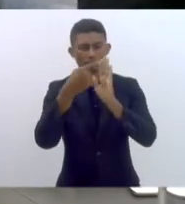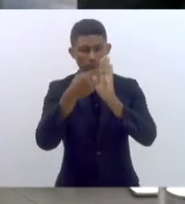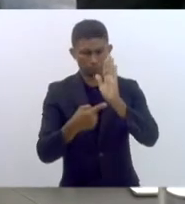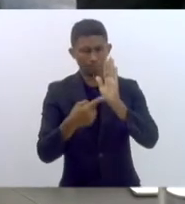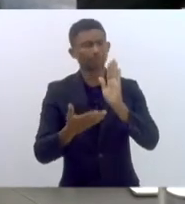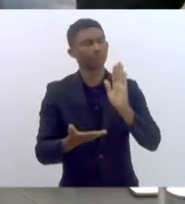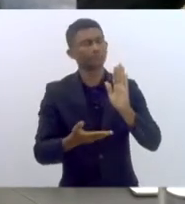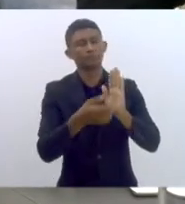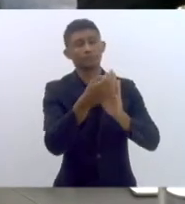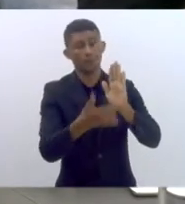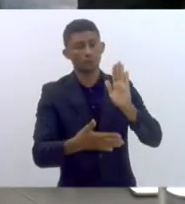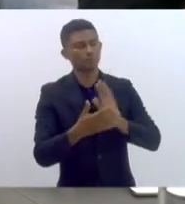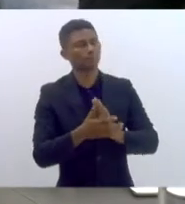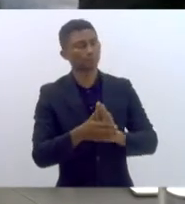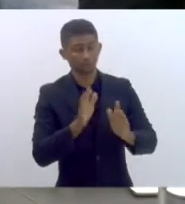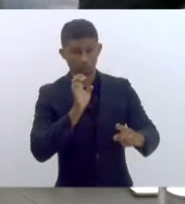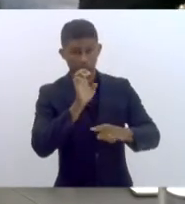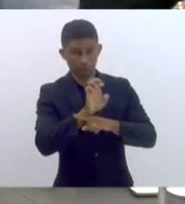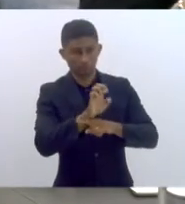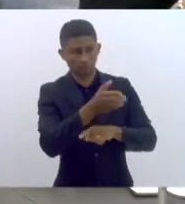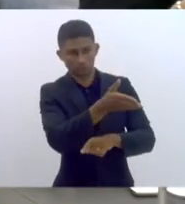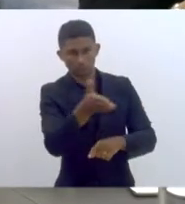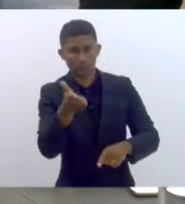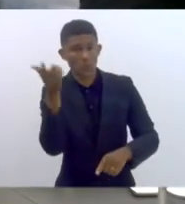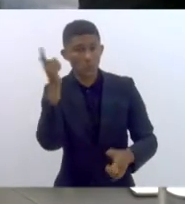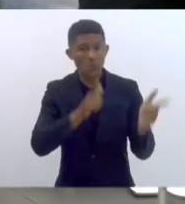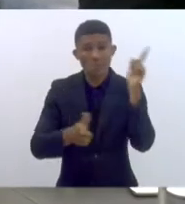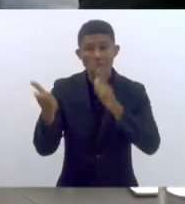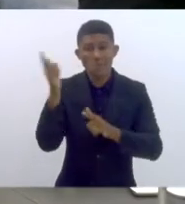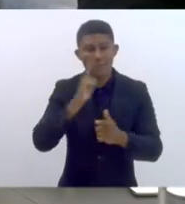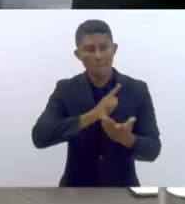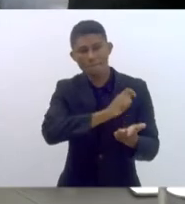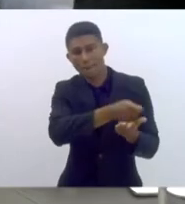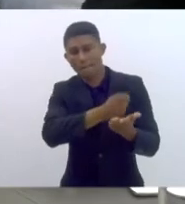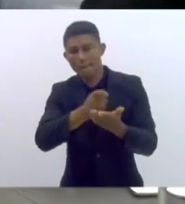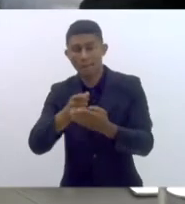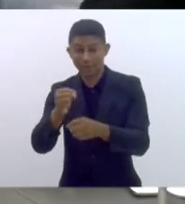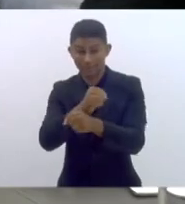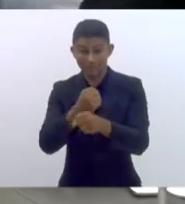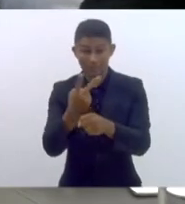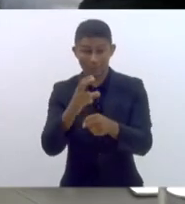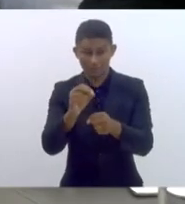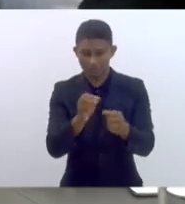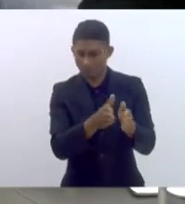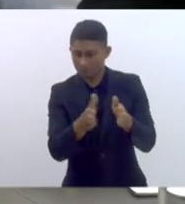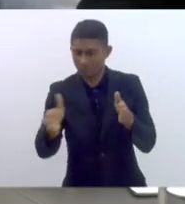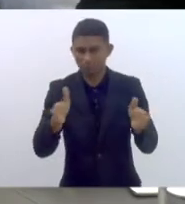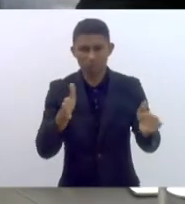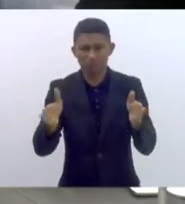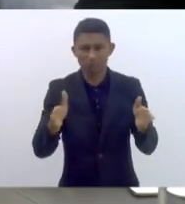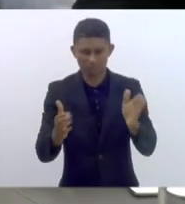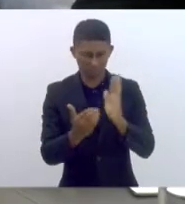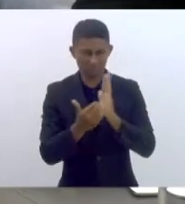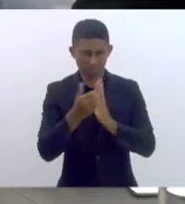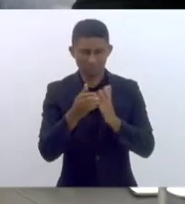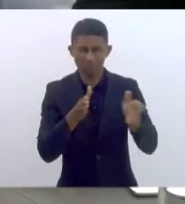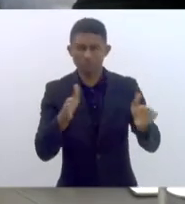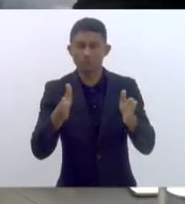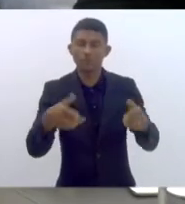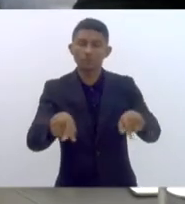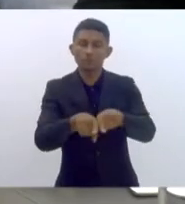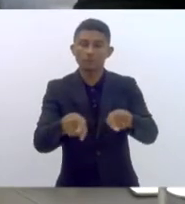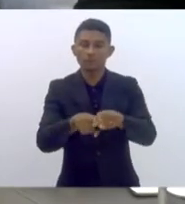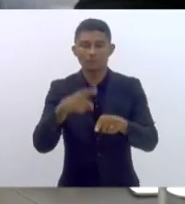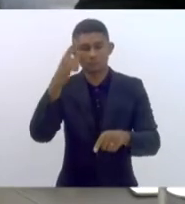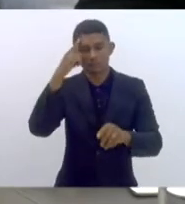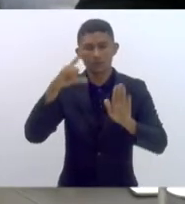conseguir não só o prazo de prorrogação de pagamento em 20 anos, como também ficar aquele período que eu disse anteriormente do